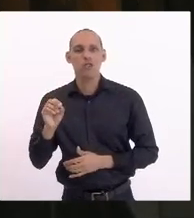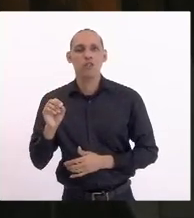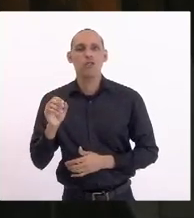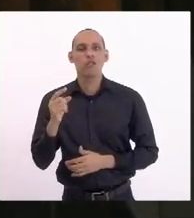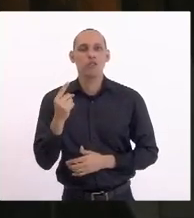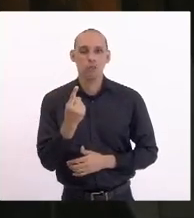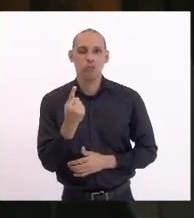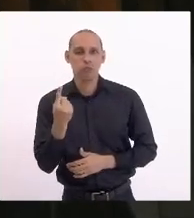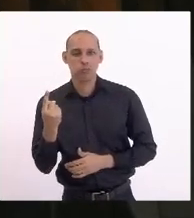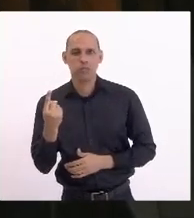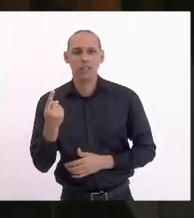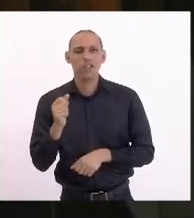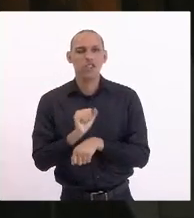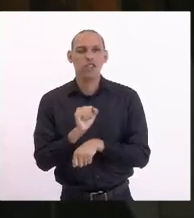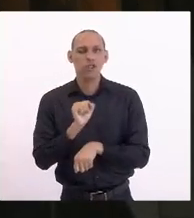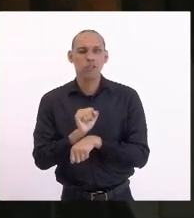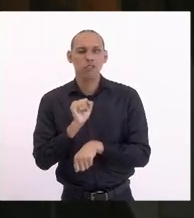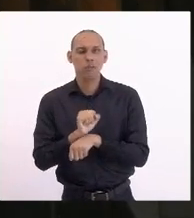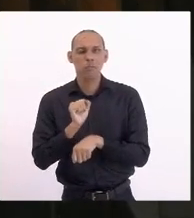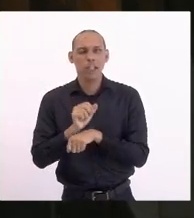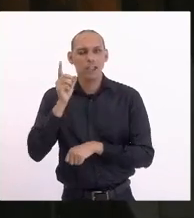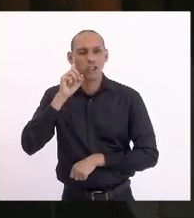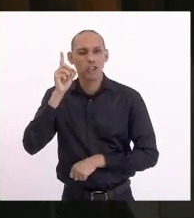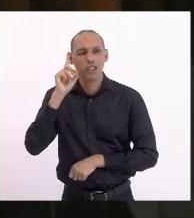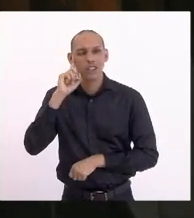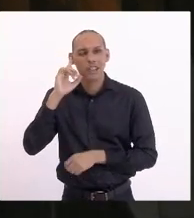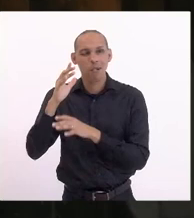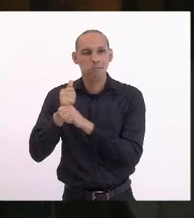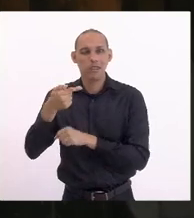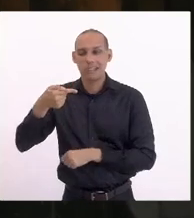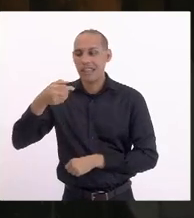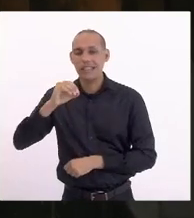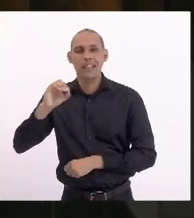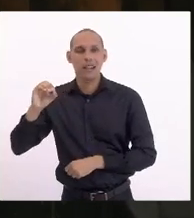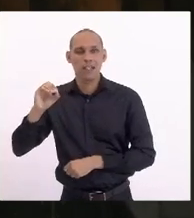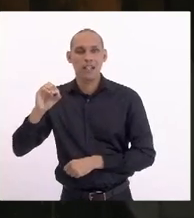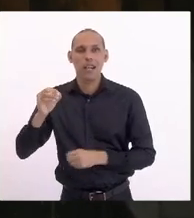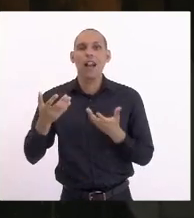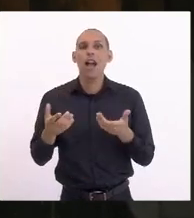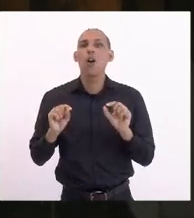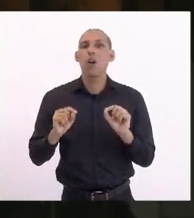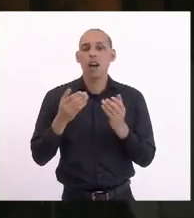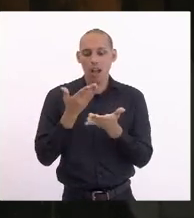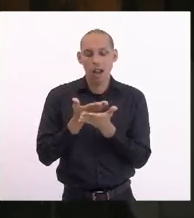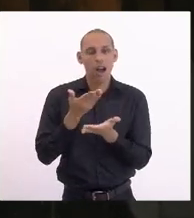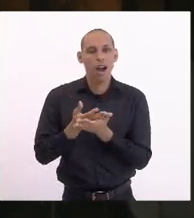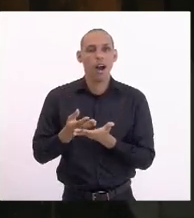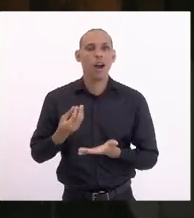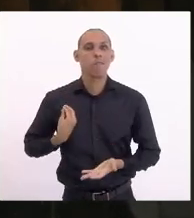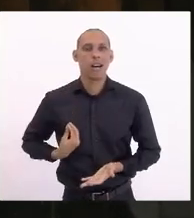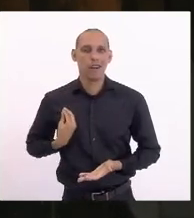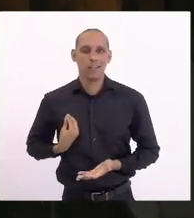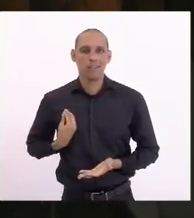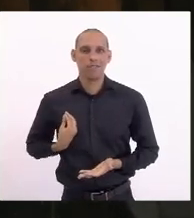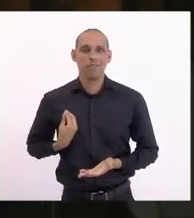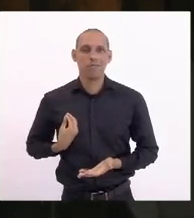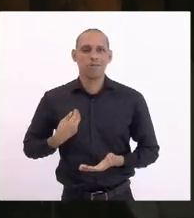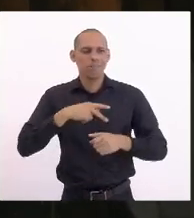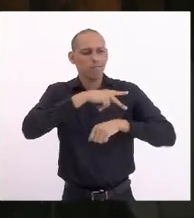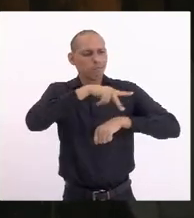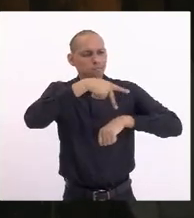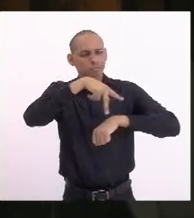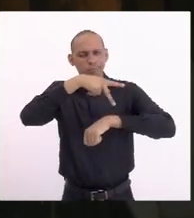700 dias por aulas presenciais. Em todos os países